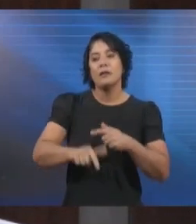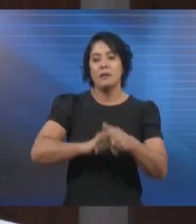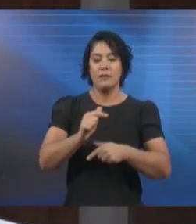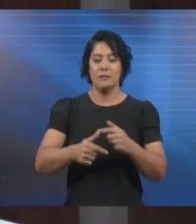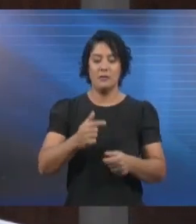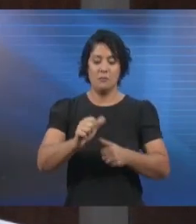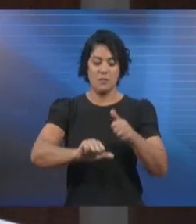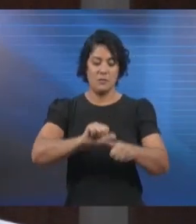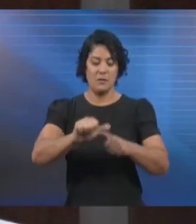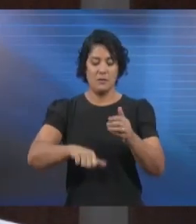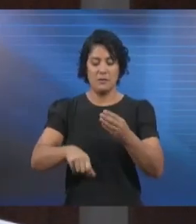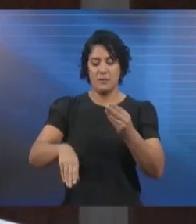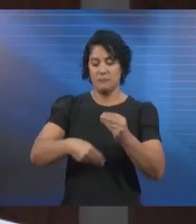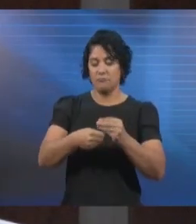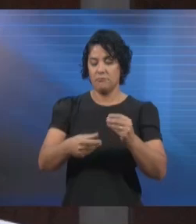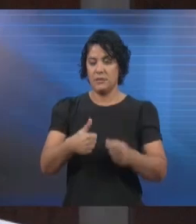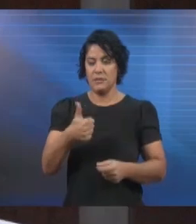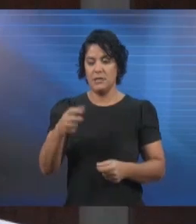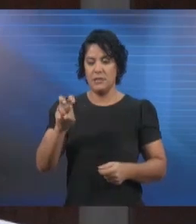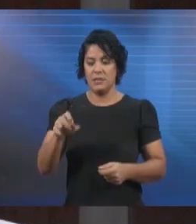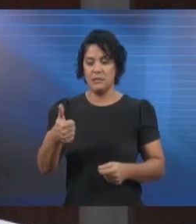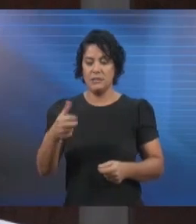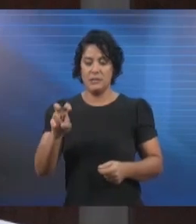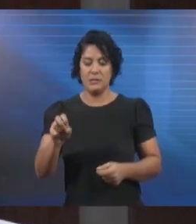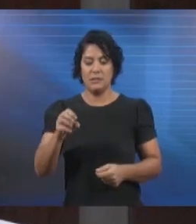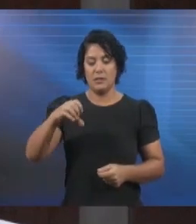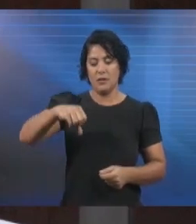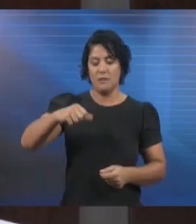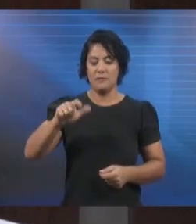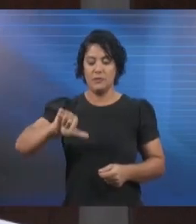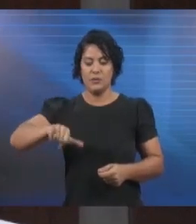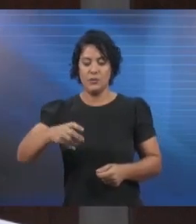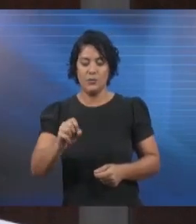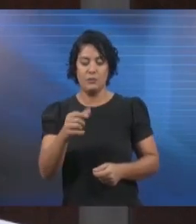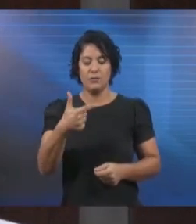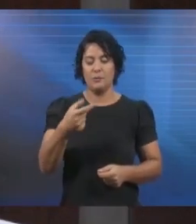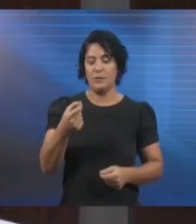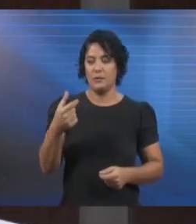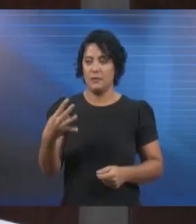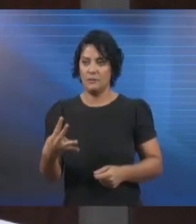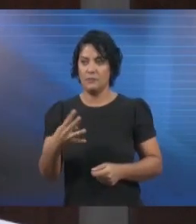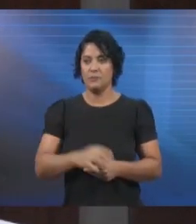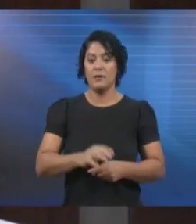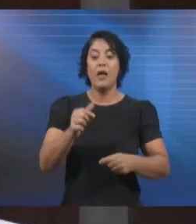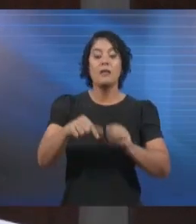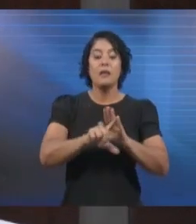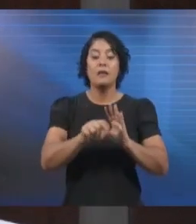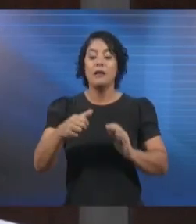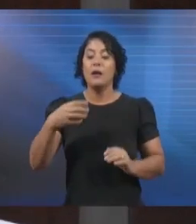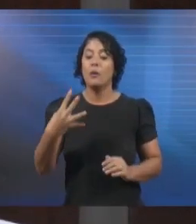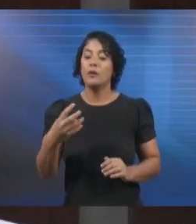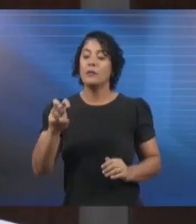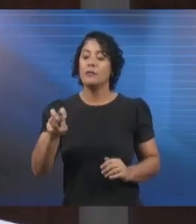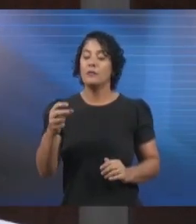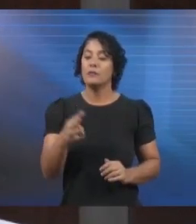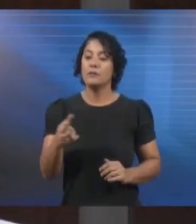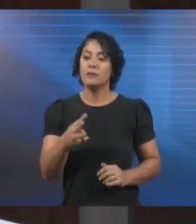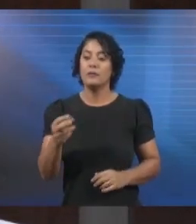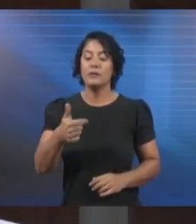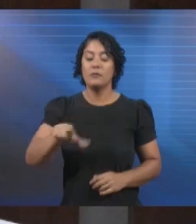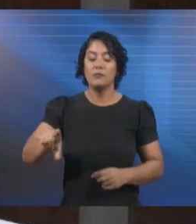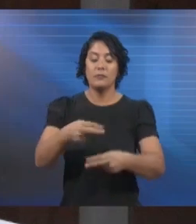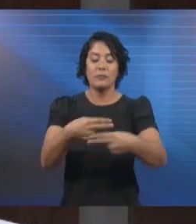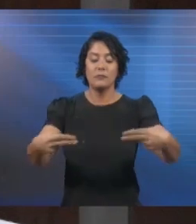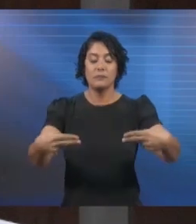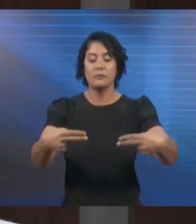lei complementar Estadual número 515 de 9 de junho de 2014 da lei estadual 4533 e das